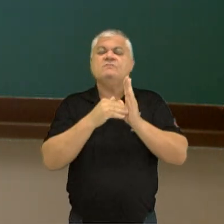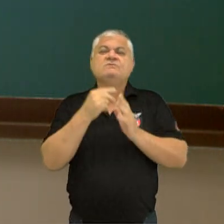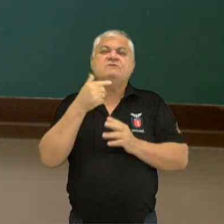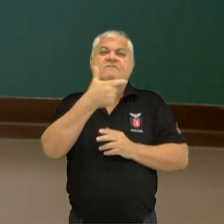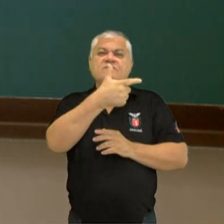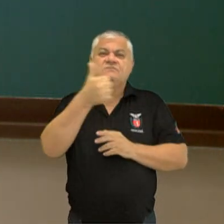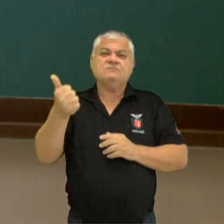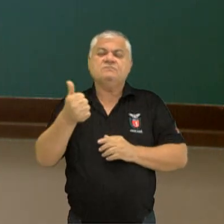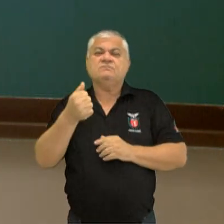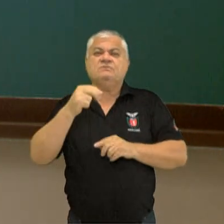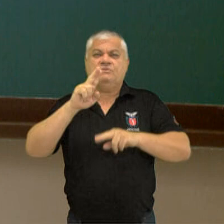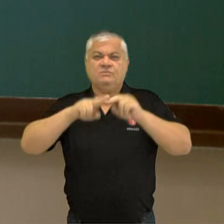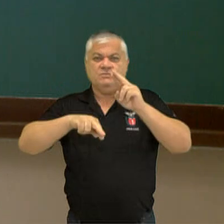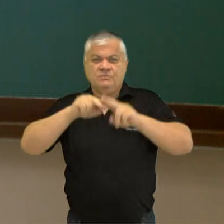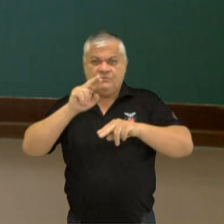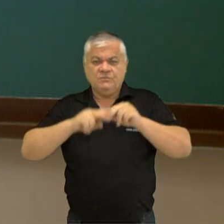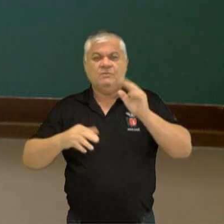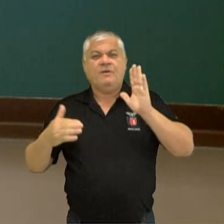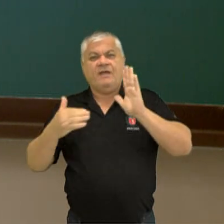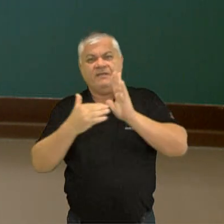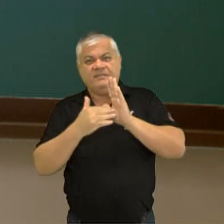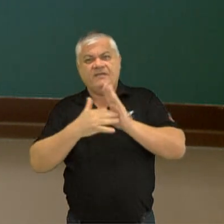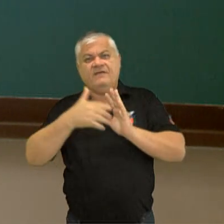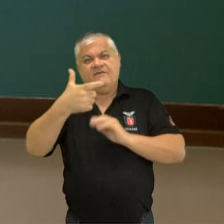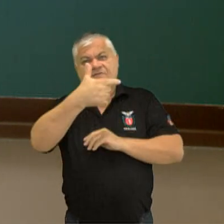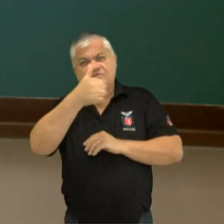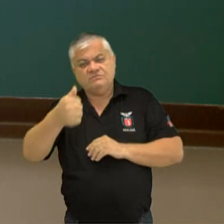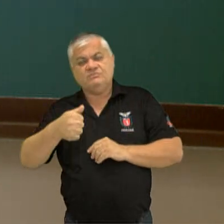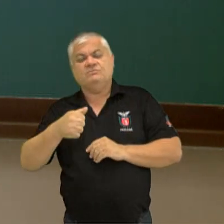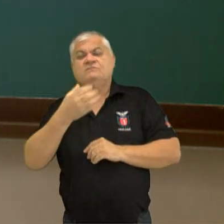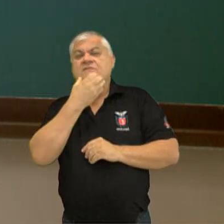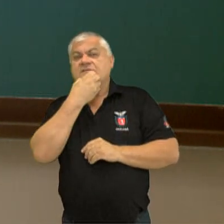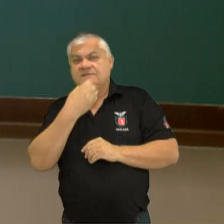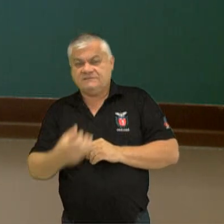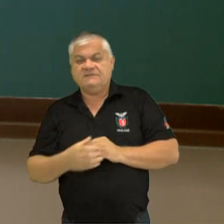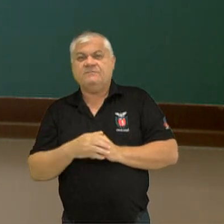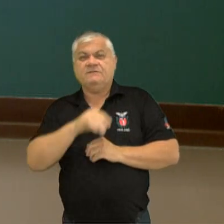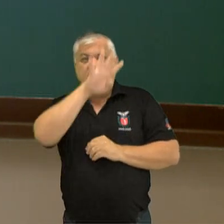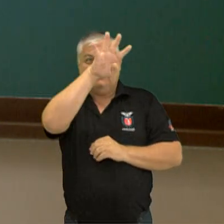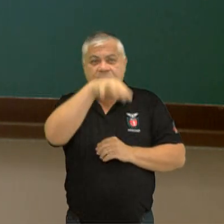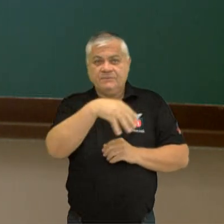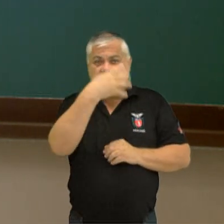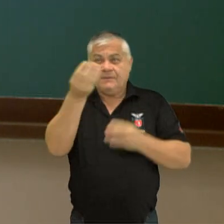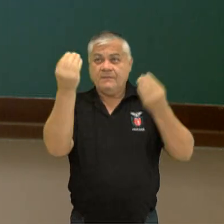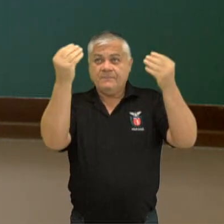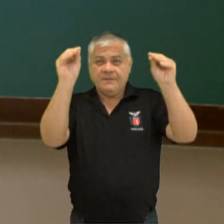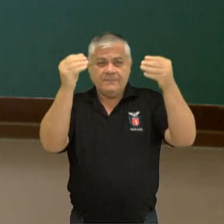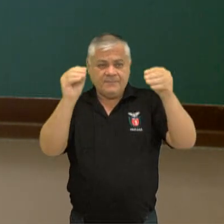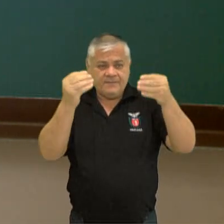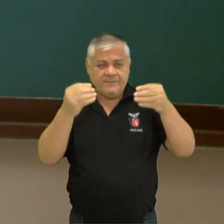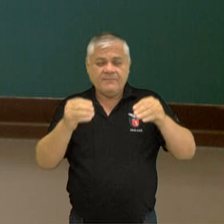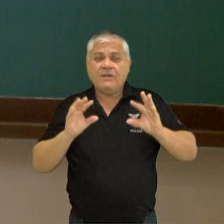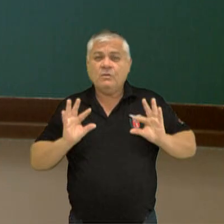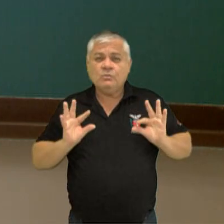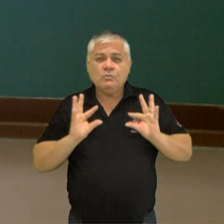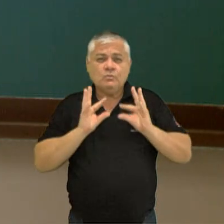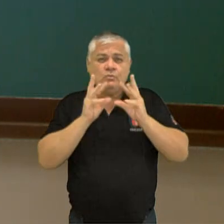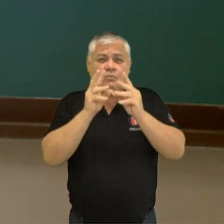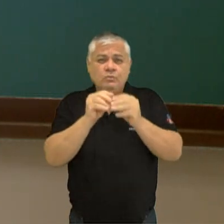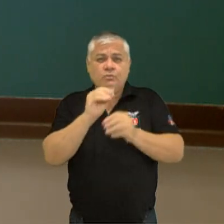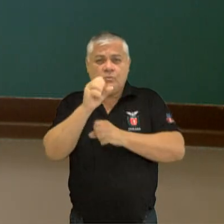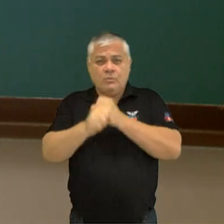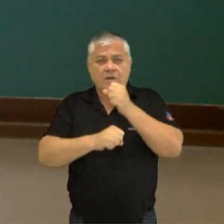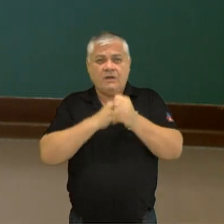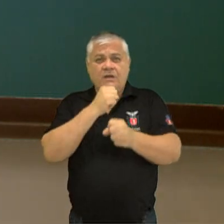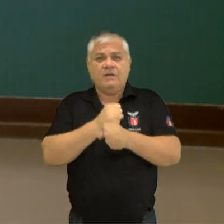aqui 21/12. Então nesses slides vocês terão todas as medições de todo esse ano de